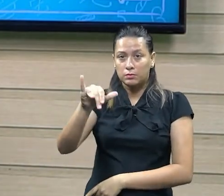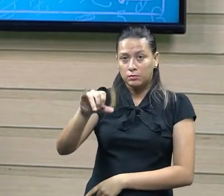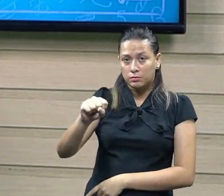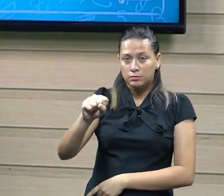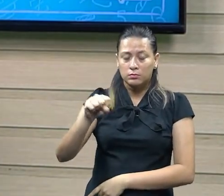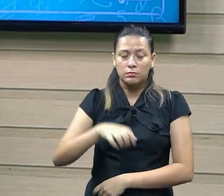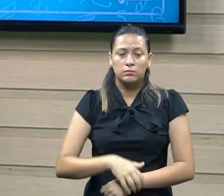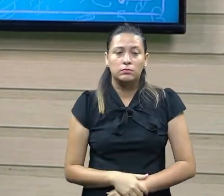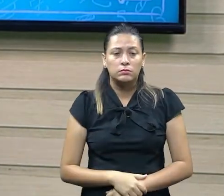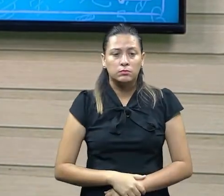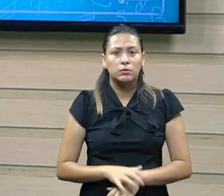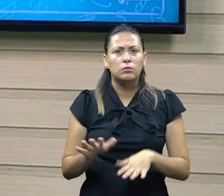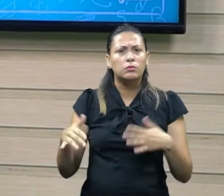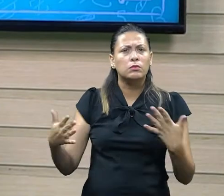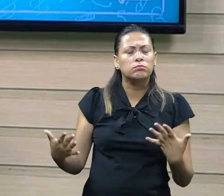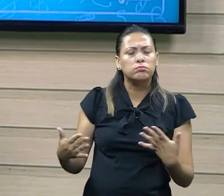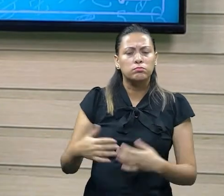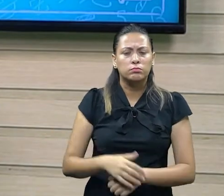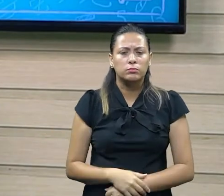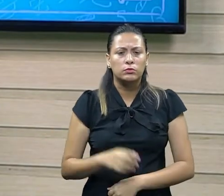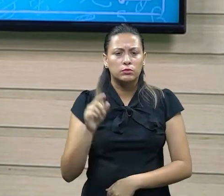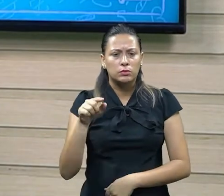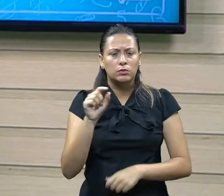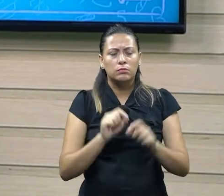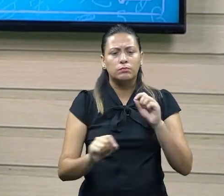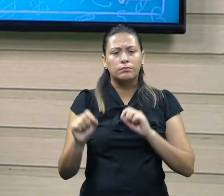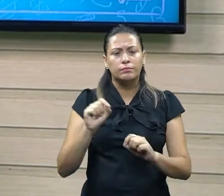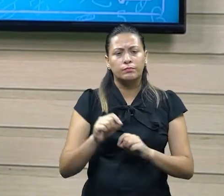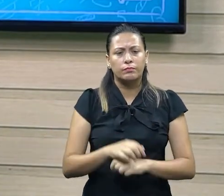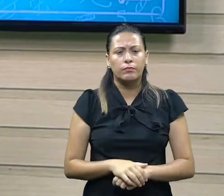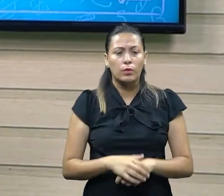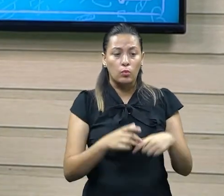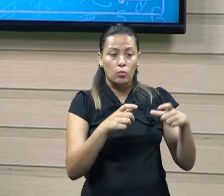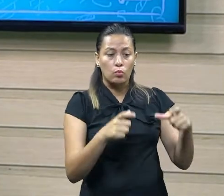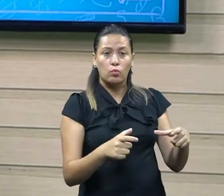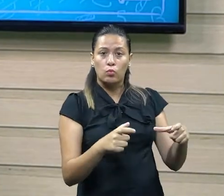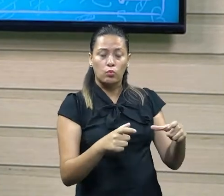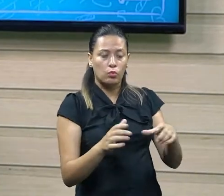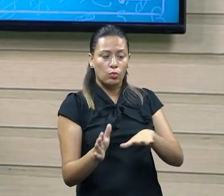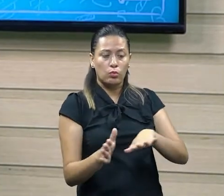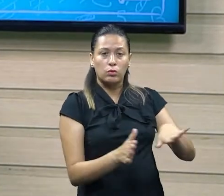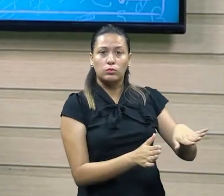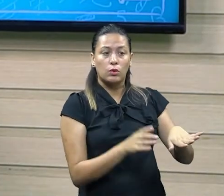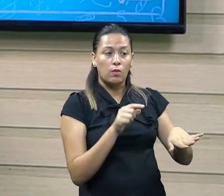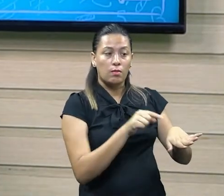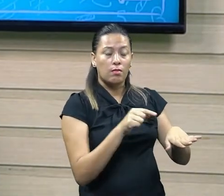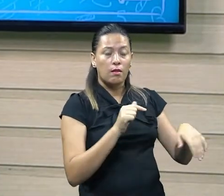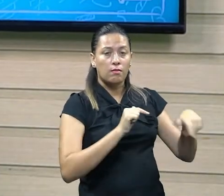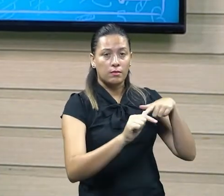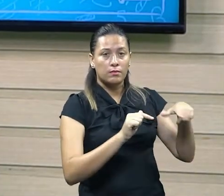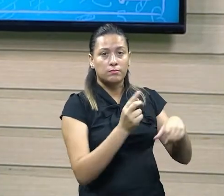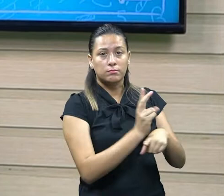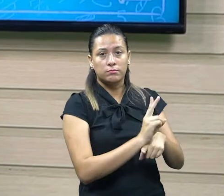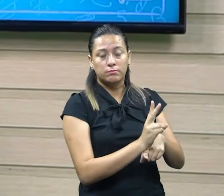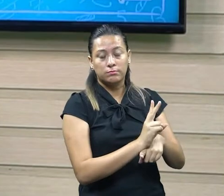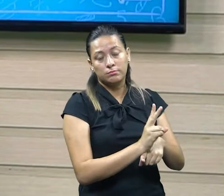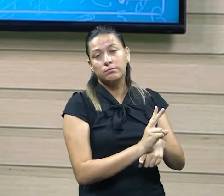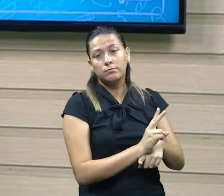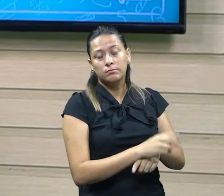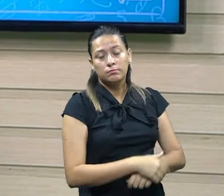Parciais, quando você coloca apenas um local em que será feita essa